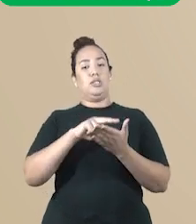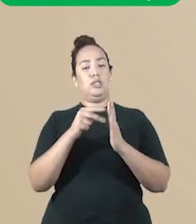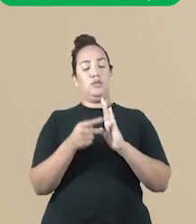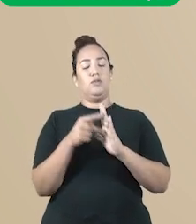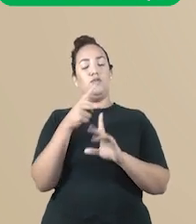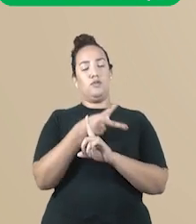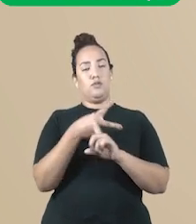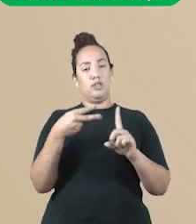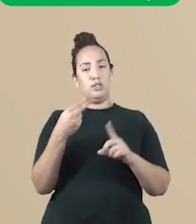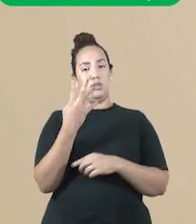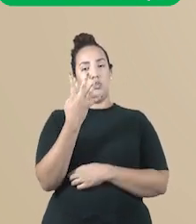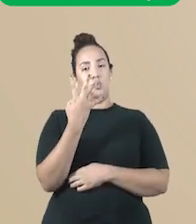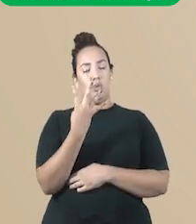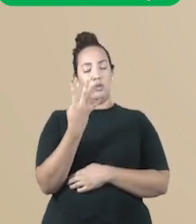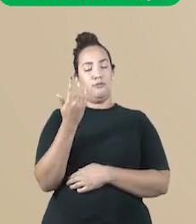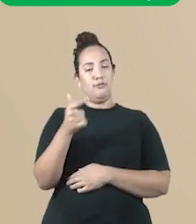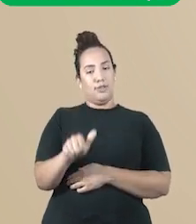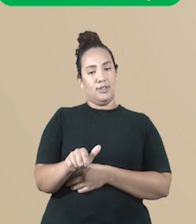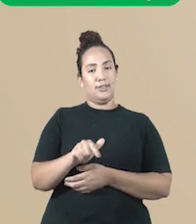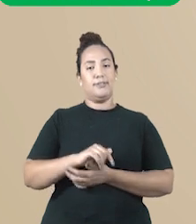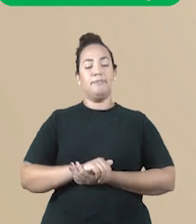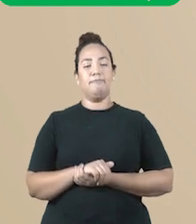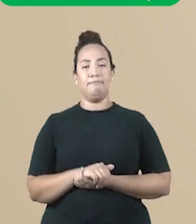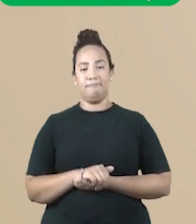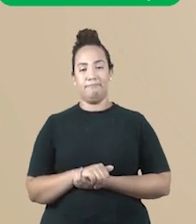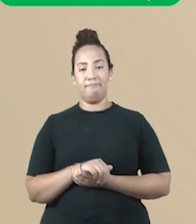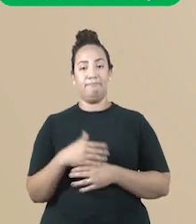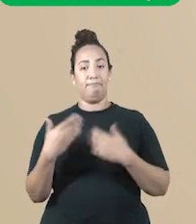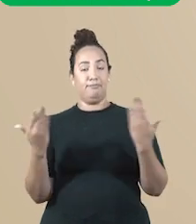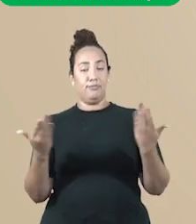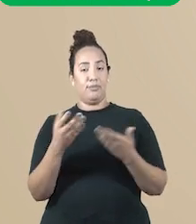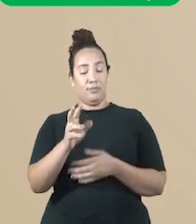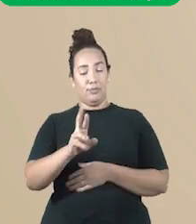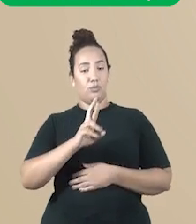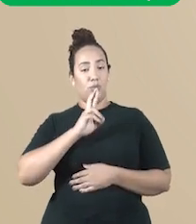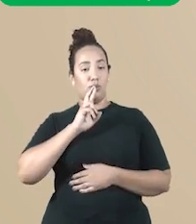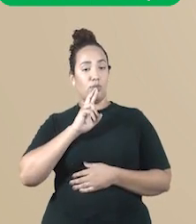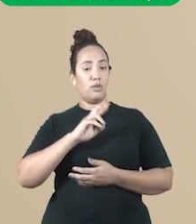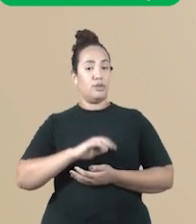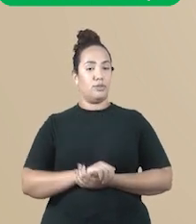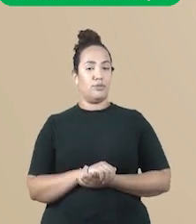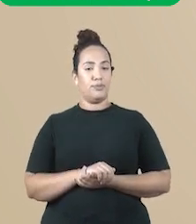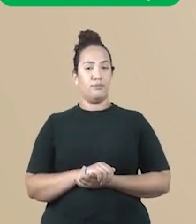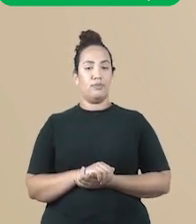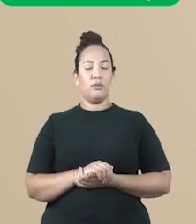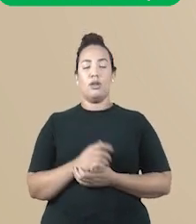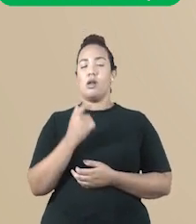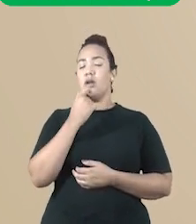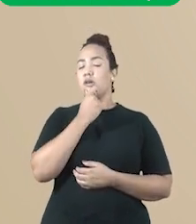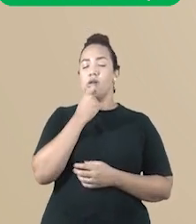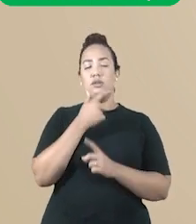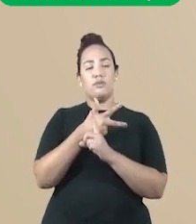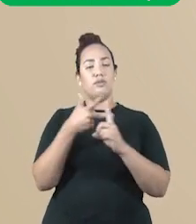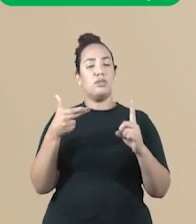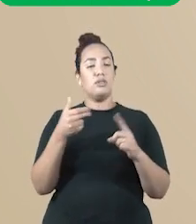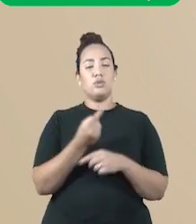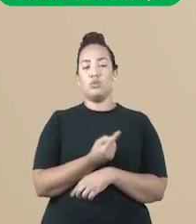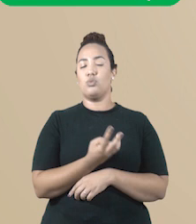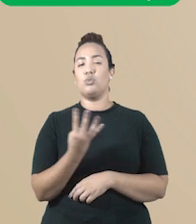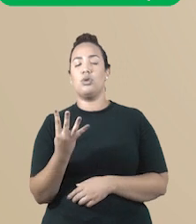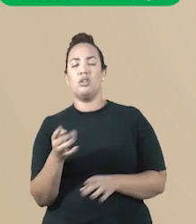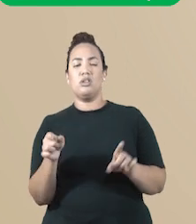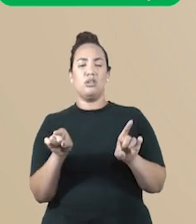seja, ela venceu 4 vezes. Sendo assim, me responda: quantas vezes a Inglaterra